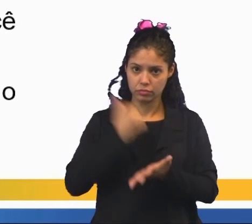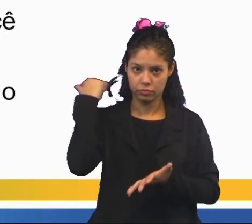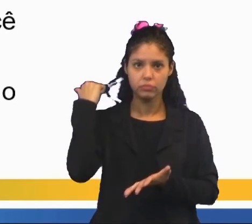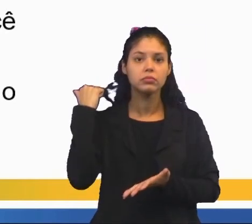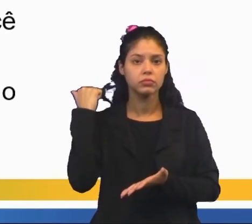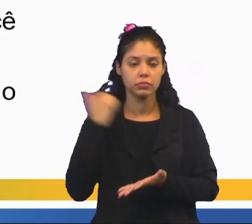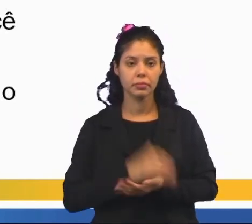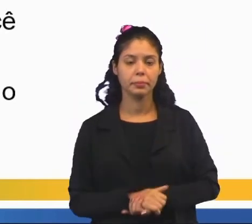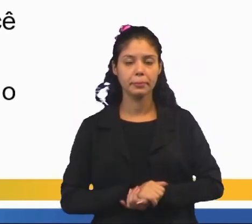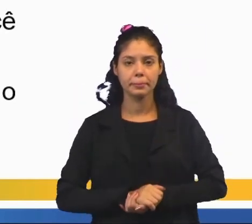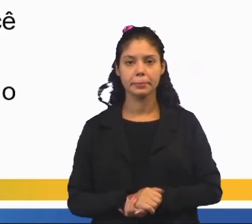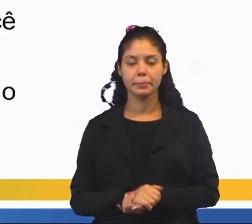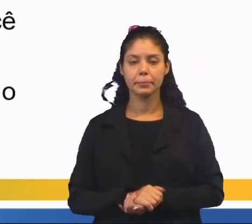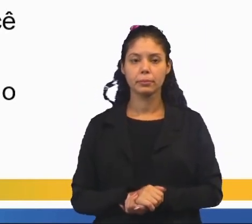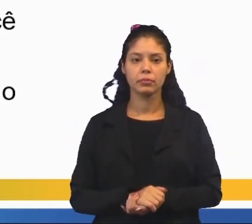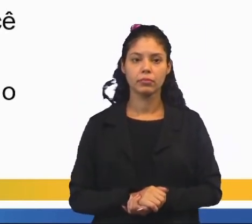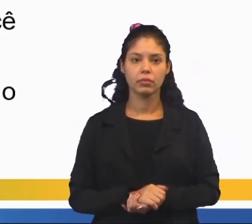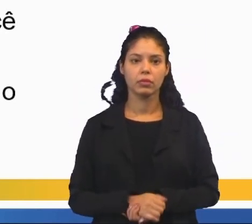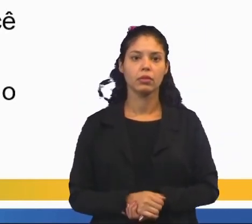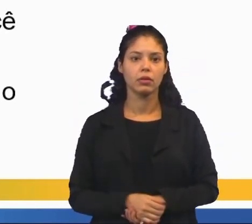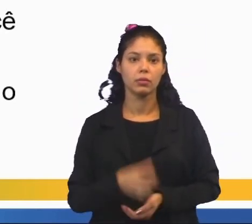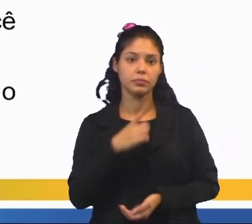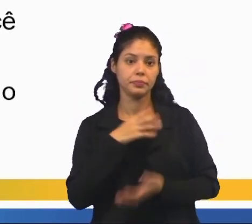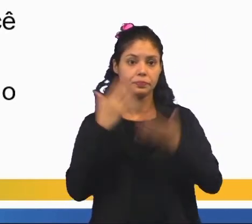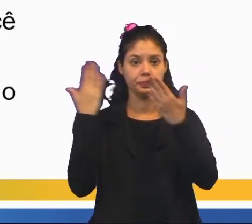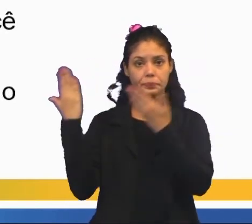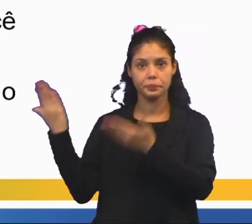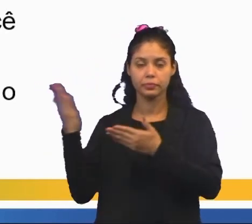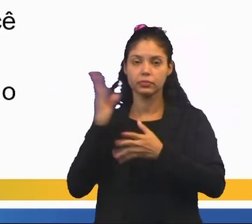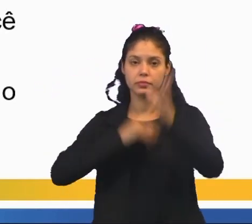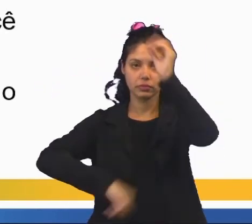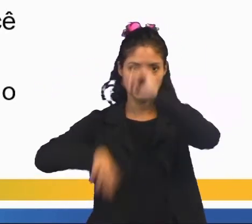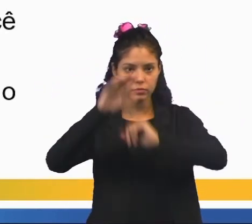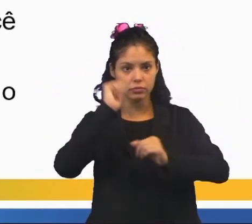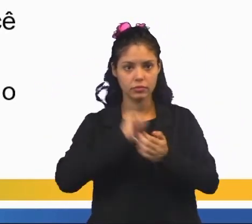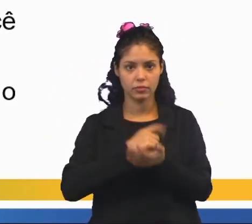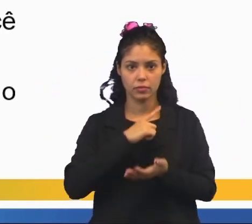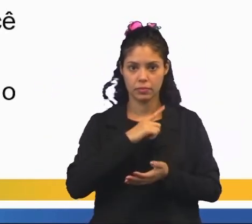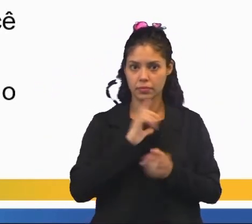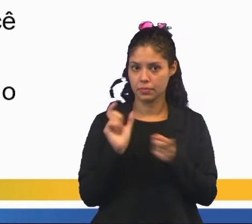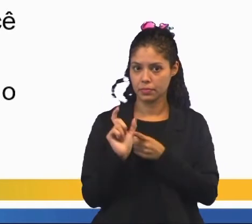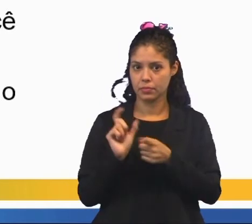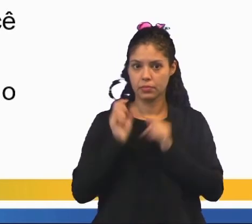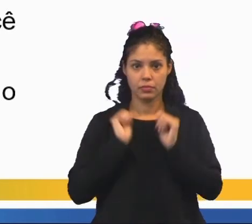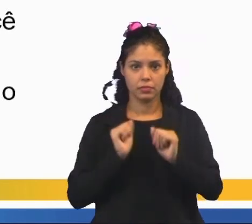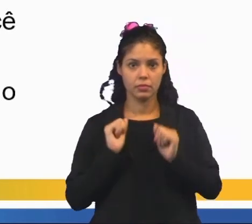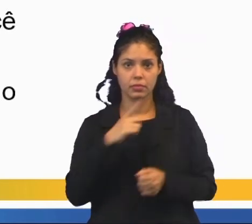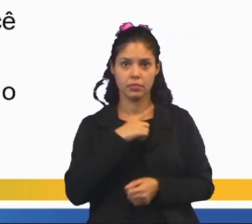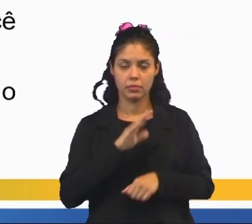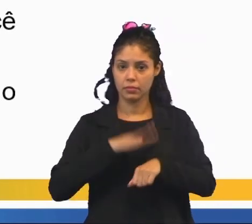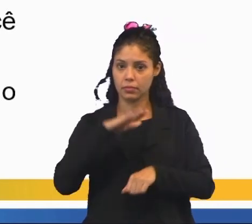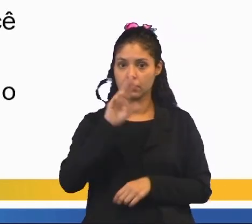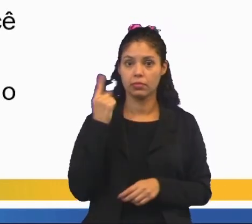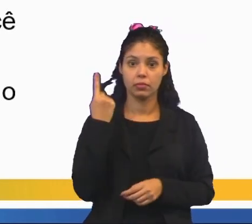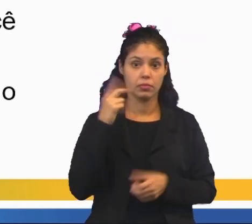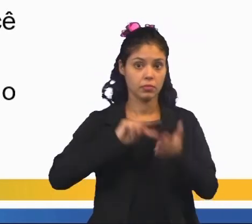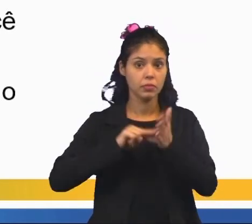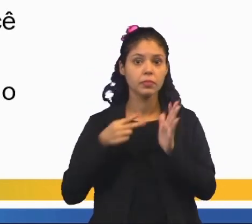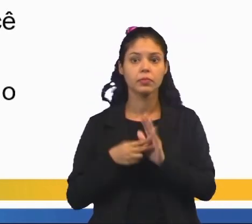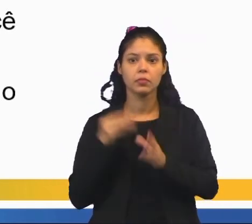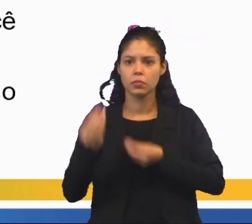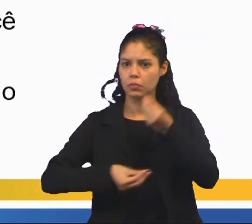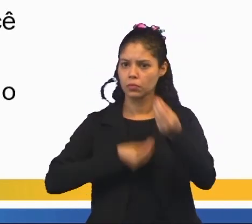quem assina documentos, papel. Então, diante desse conhecimento, existem palavras que podem ter mais de um